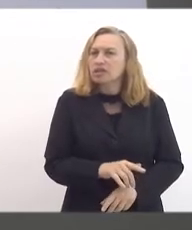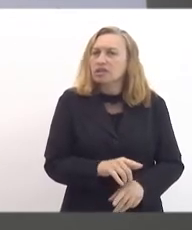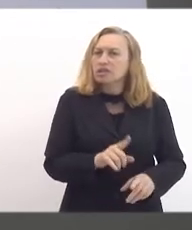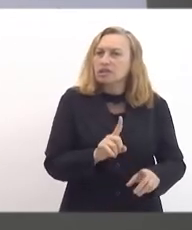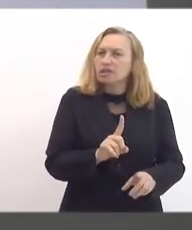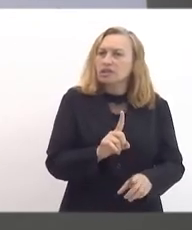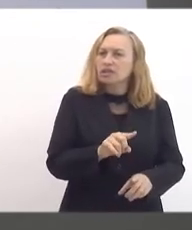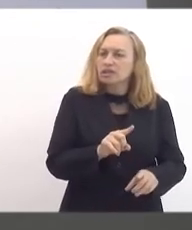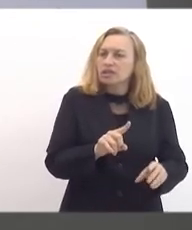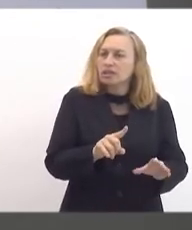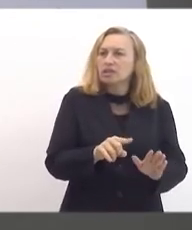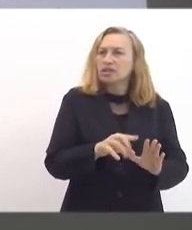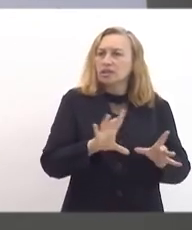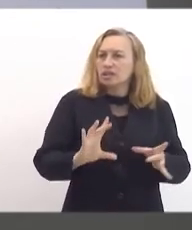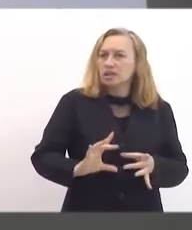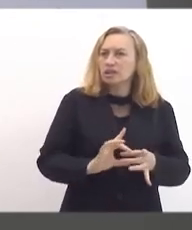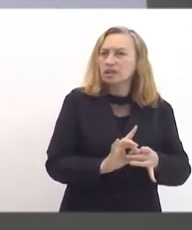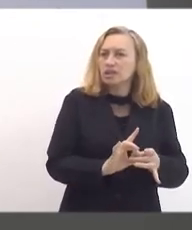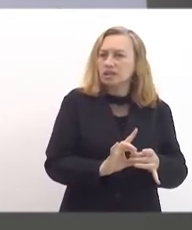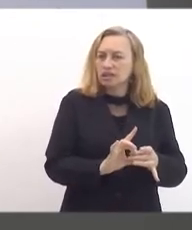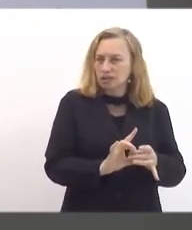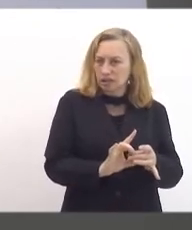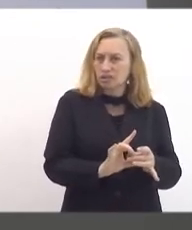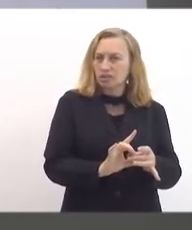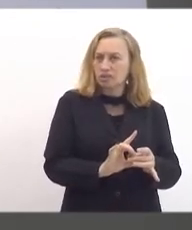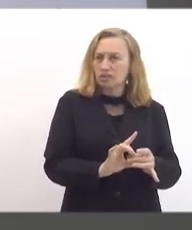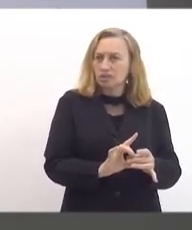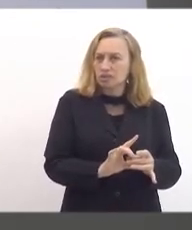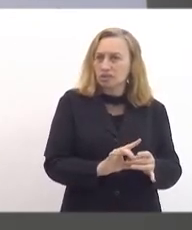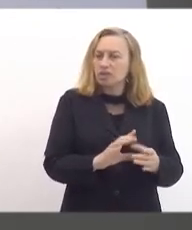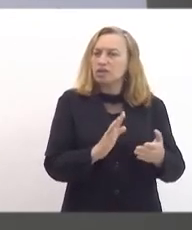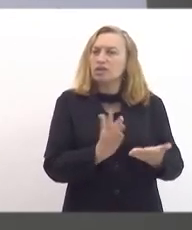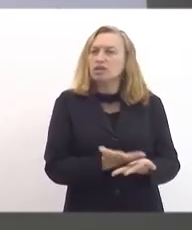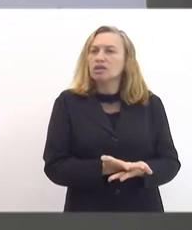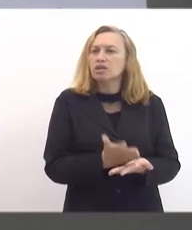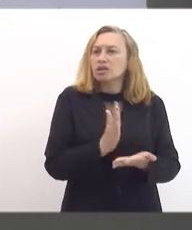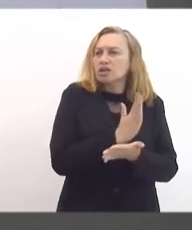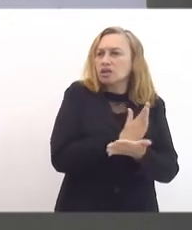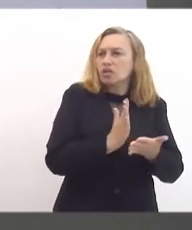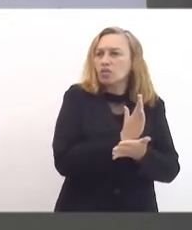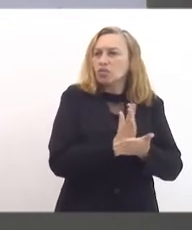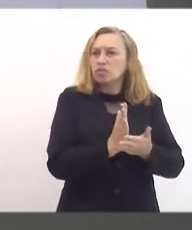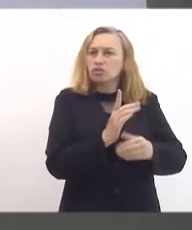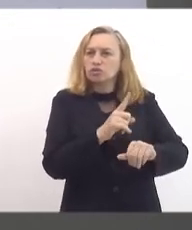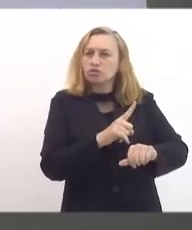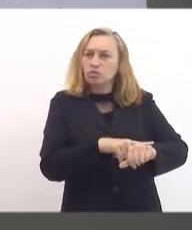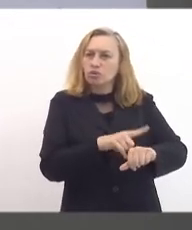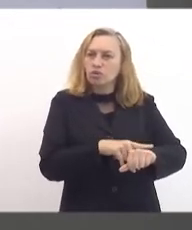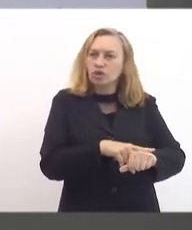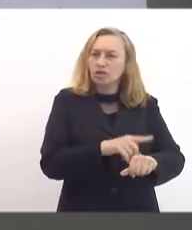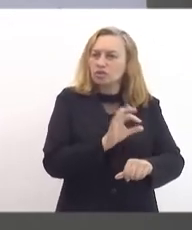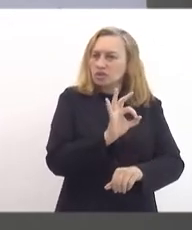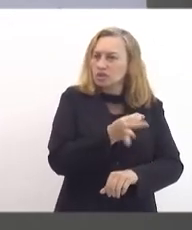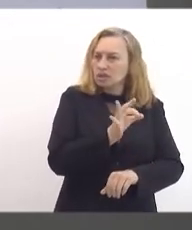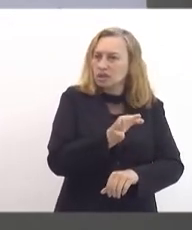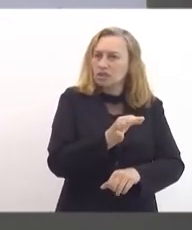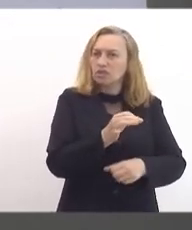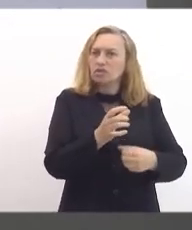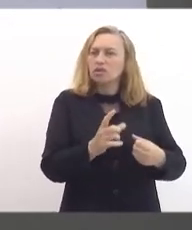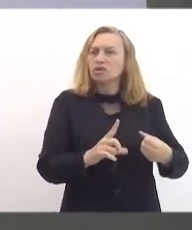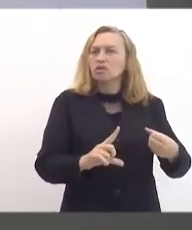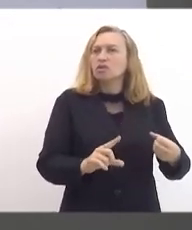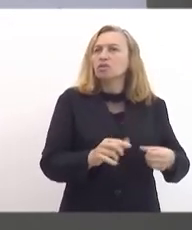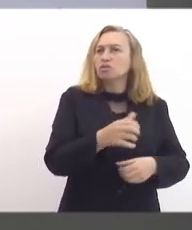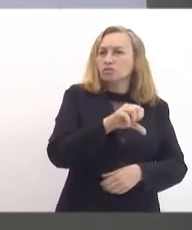nessas hipóteses anexo 2 em algumas hipóteses específicas de diferimento no anexo 9